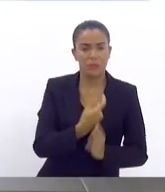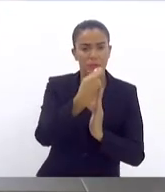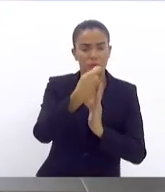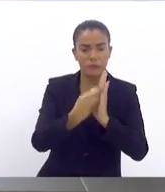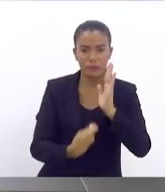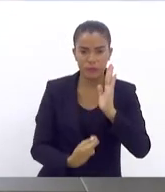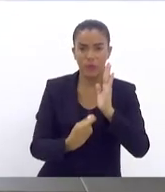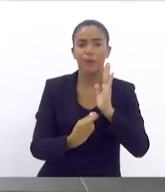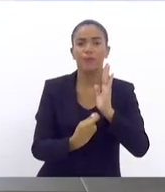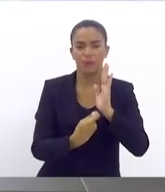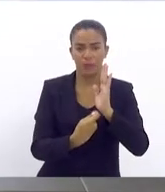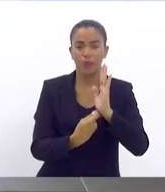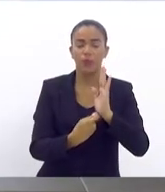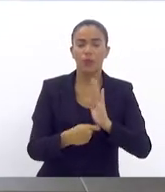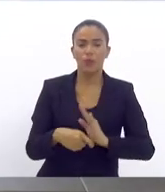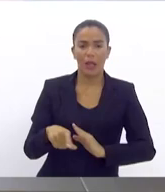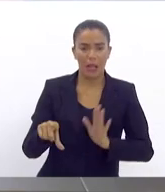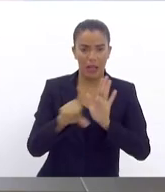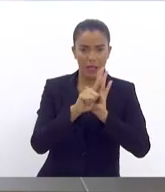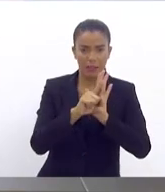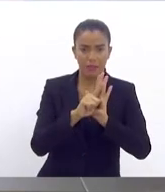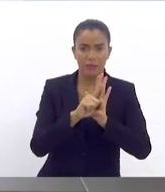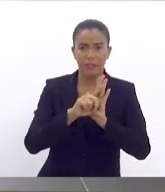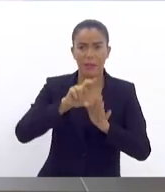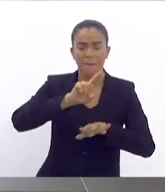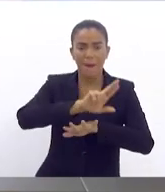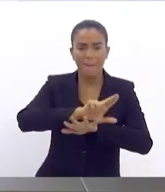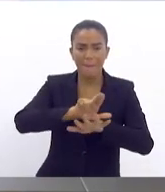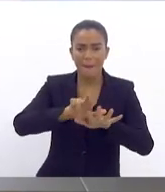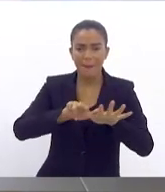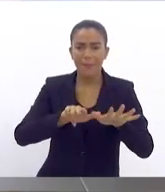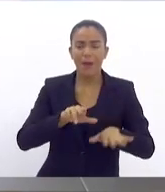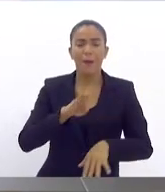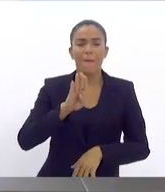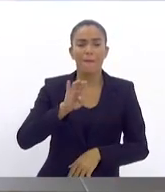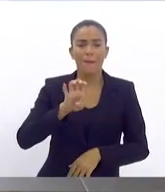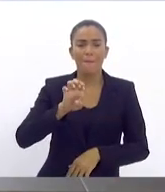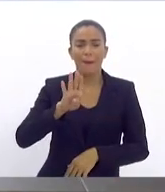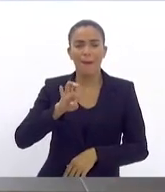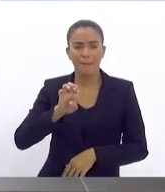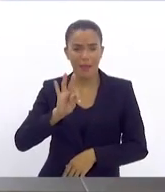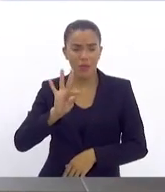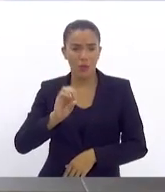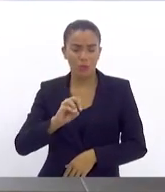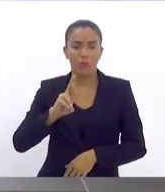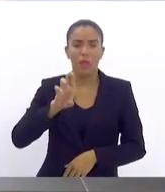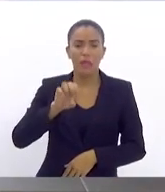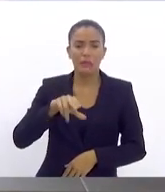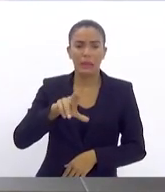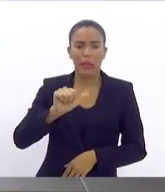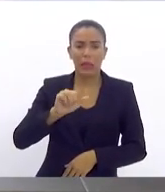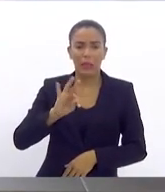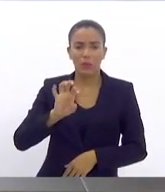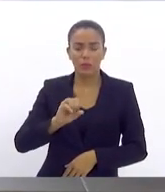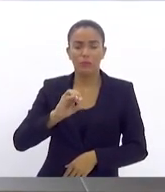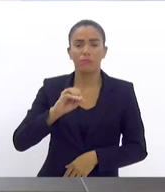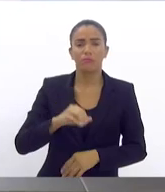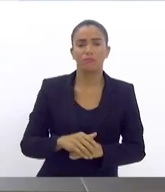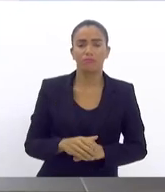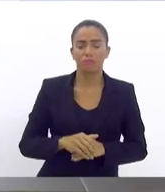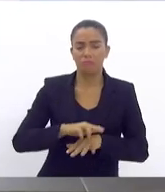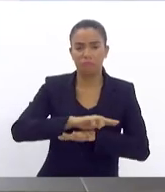Jordão, Samuel Malafaia, Luiz Paulo, Flávio Serafini, Eliomar Coelho, Bebeto, Renata Souza, Lana Passos e Daniel